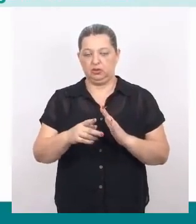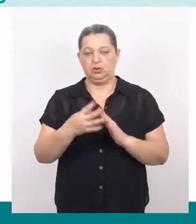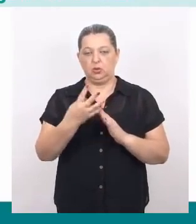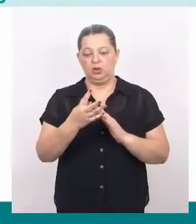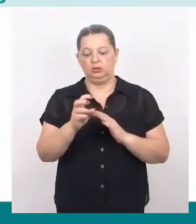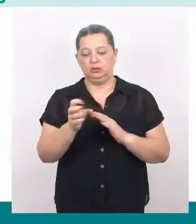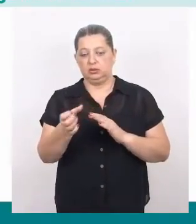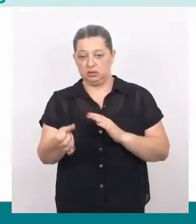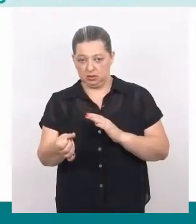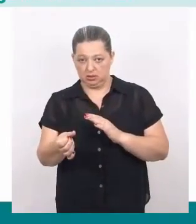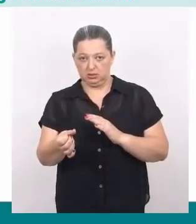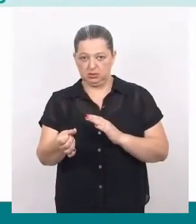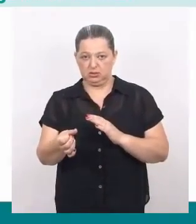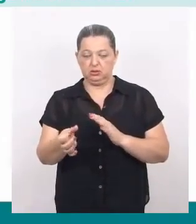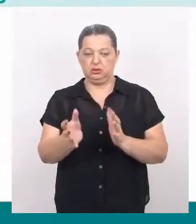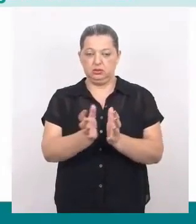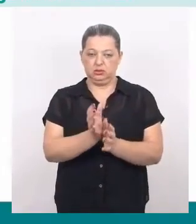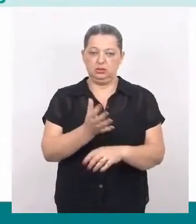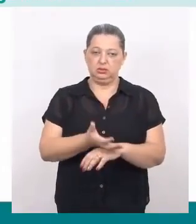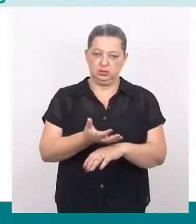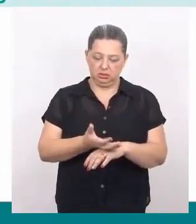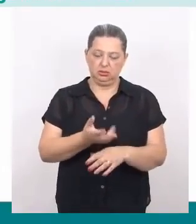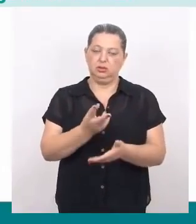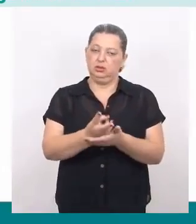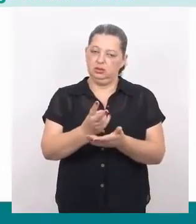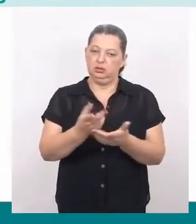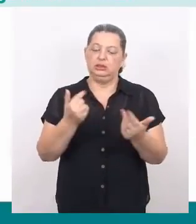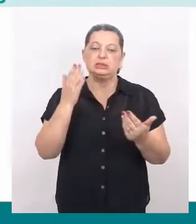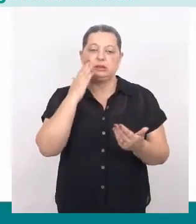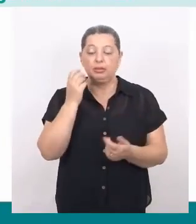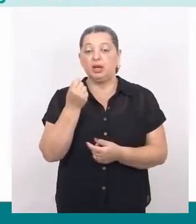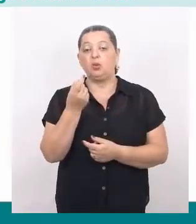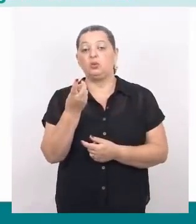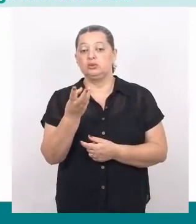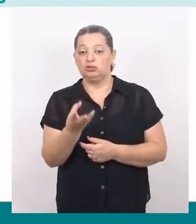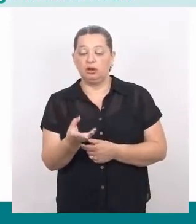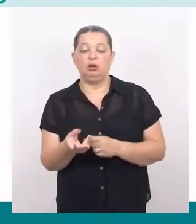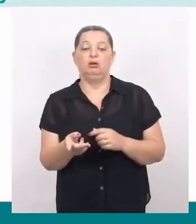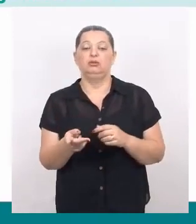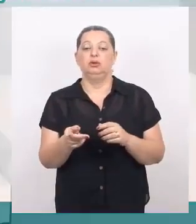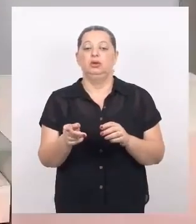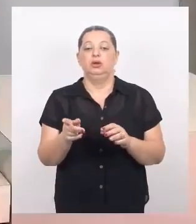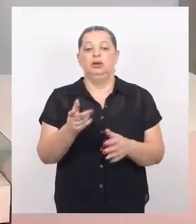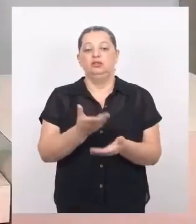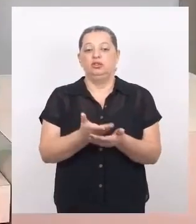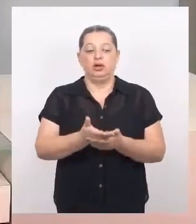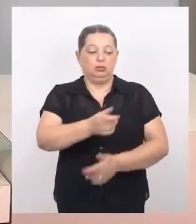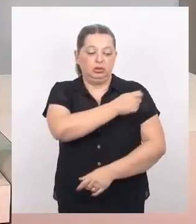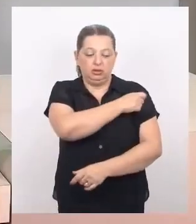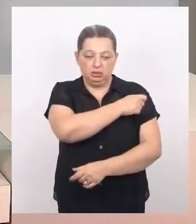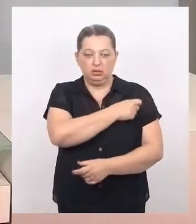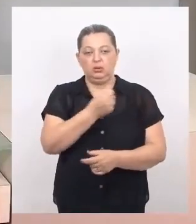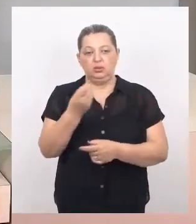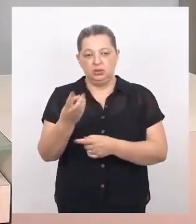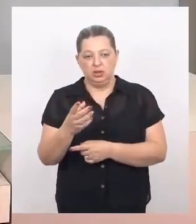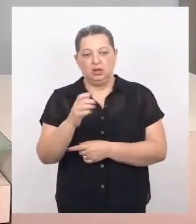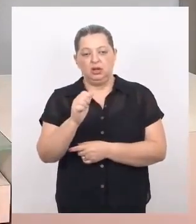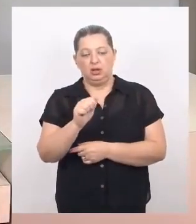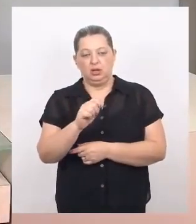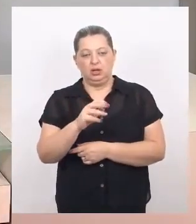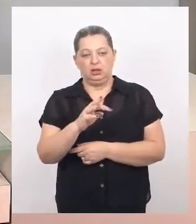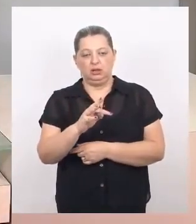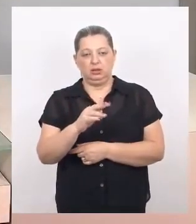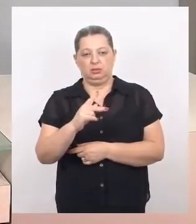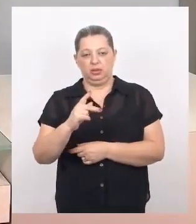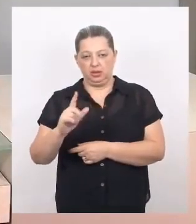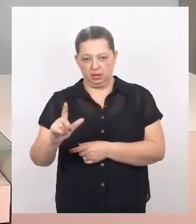unidades curriculares, a mesma coisa, para vocês saberem a quantidade de aula com o aluno, a quantidade de ATPCs, a quantidade de ATPLs e os 2